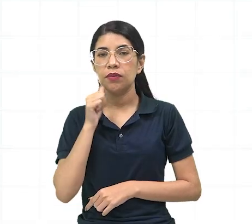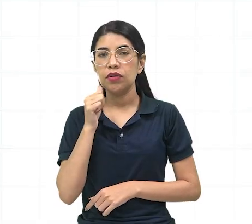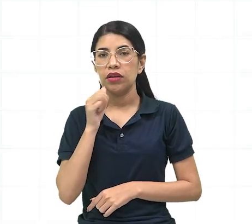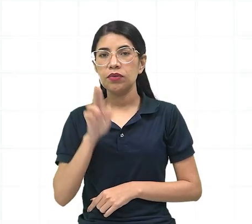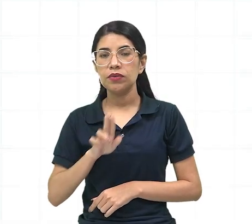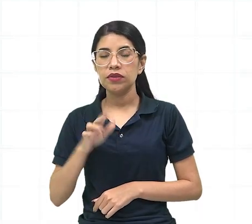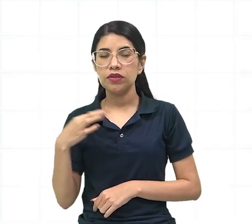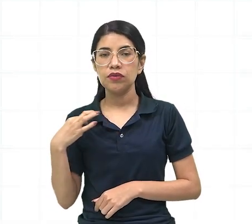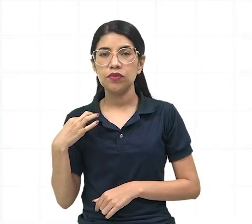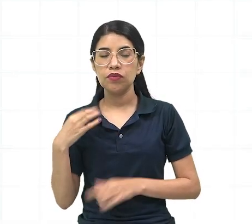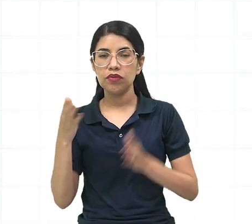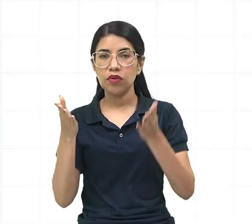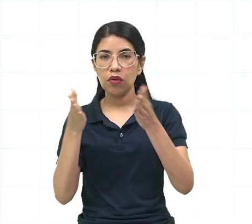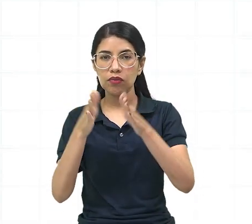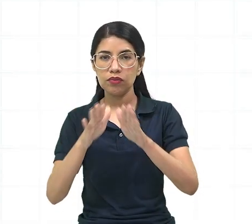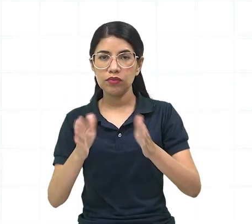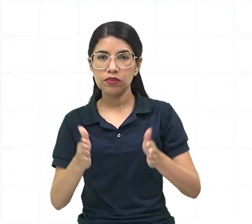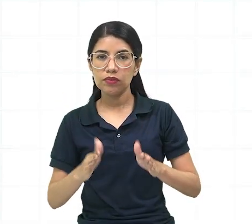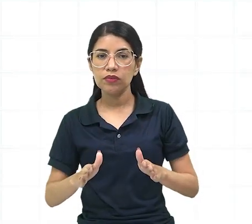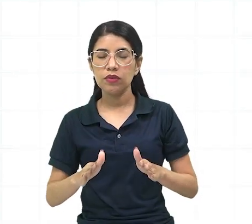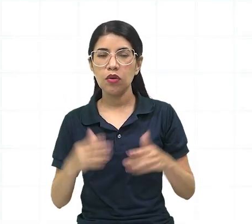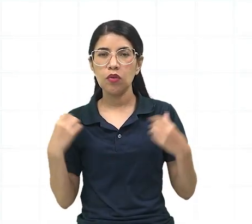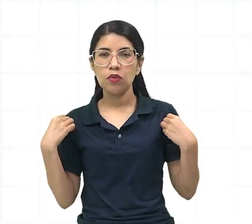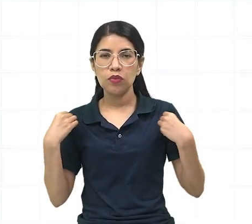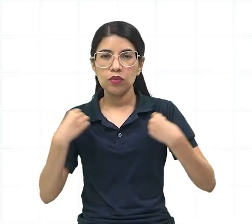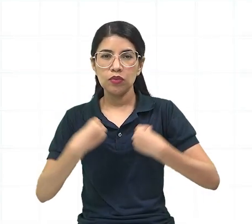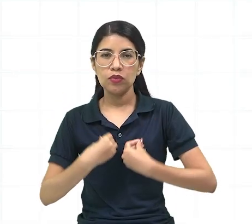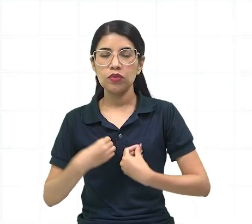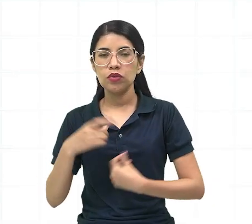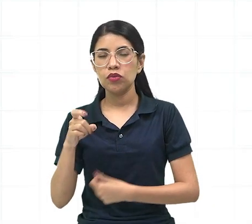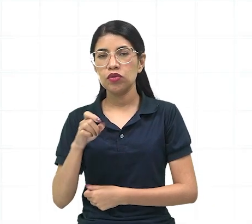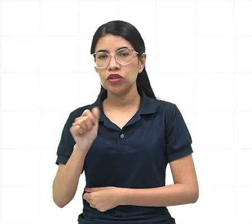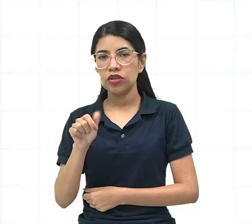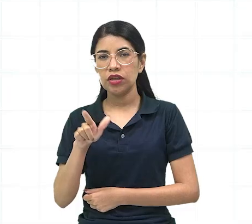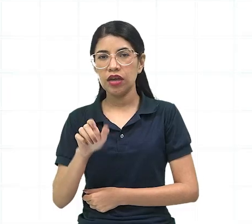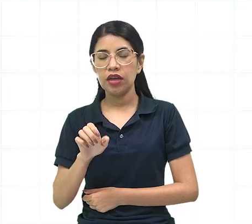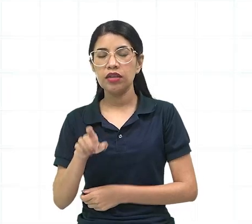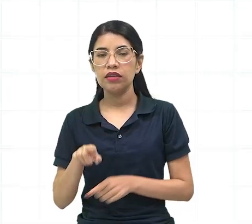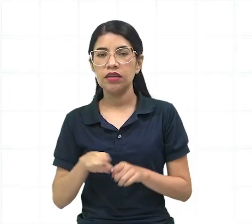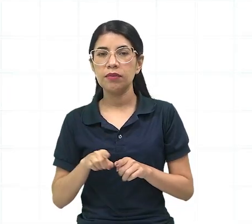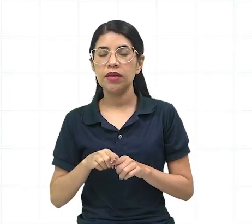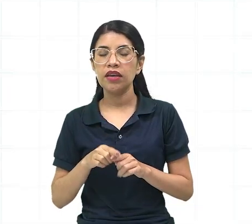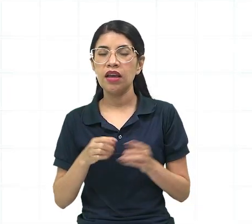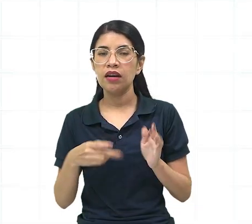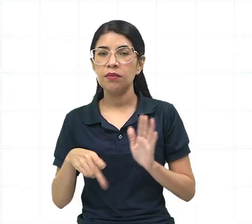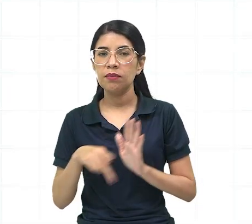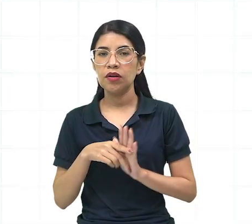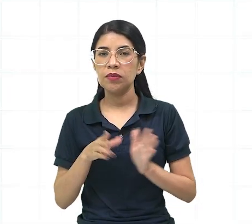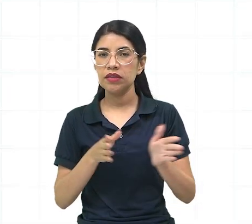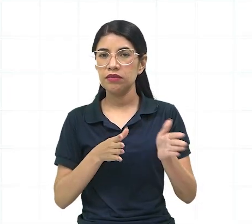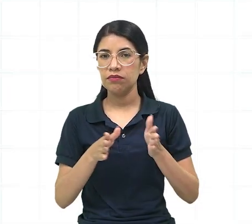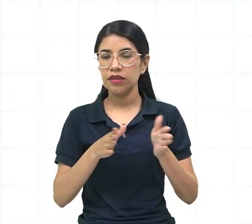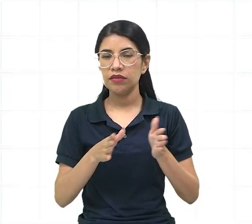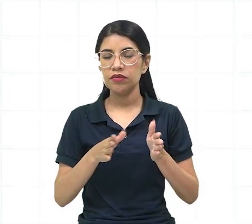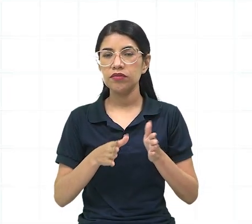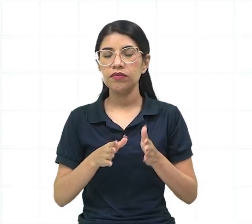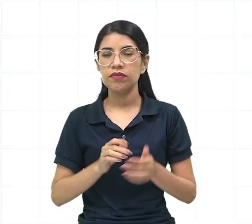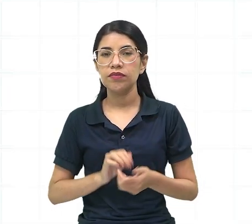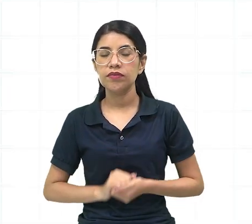longos, tá como se fosse com um chale. A gente tem elementos muito próprios, né, desse